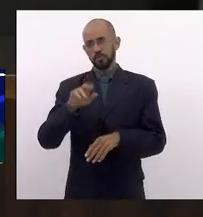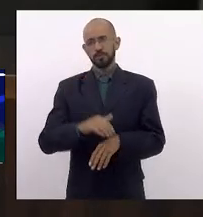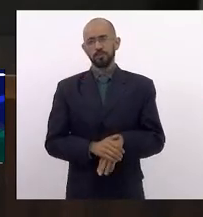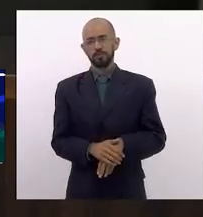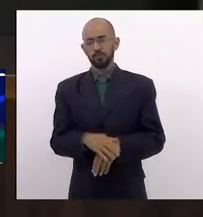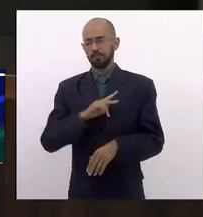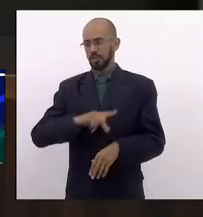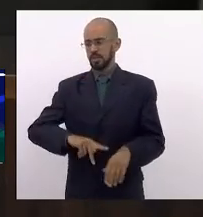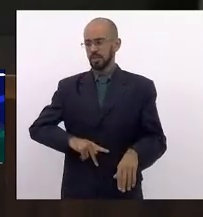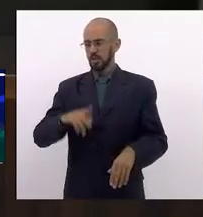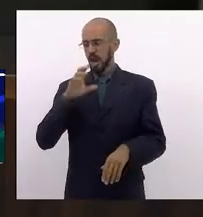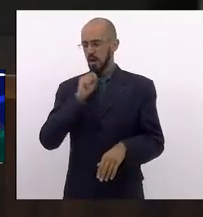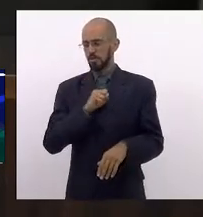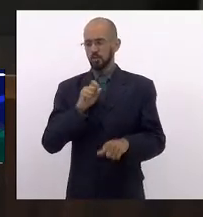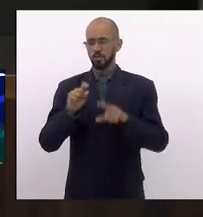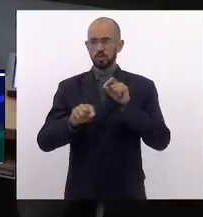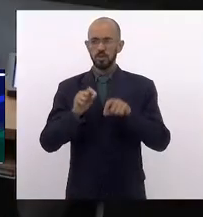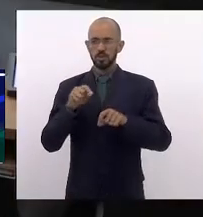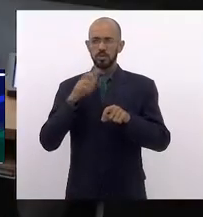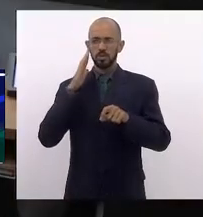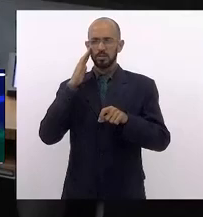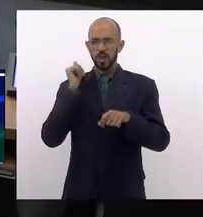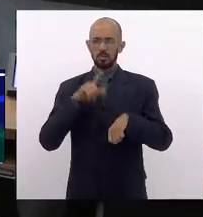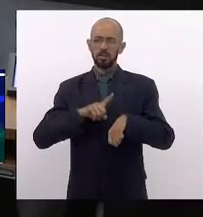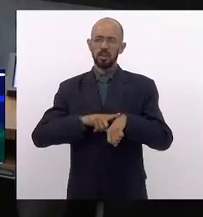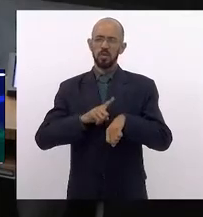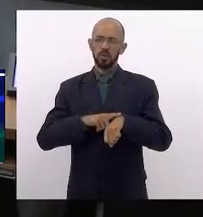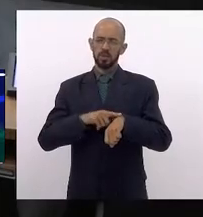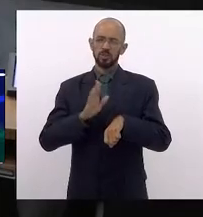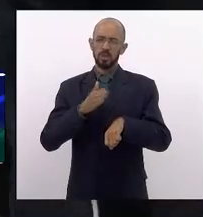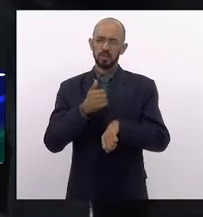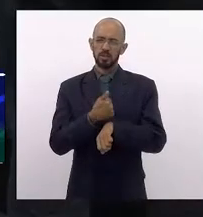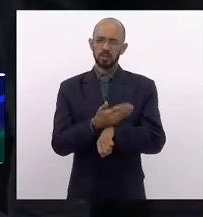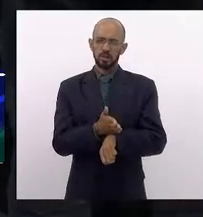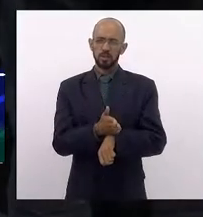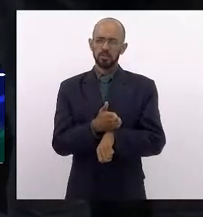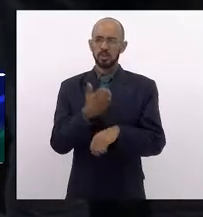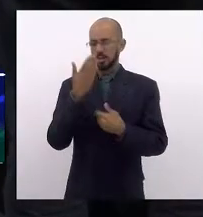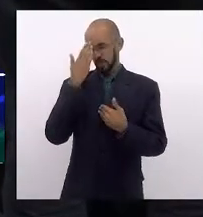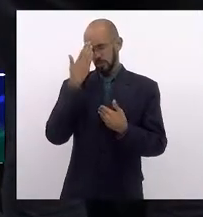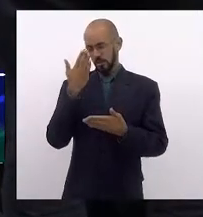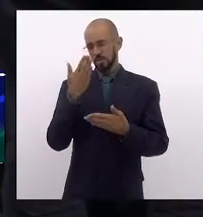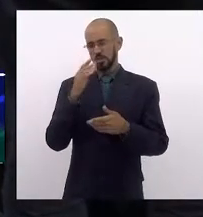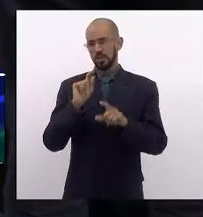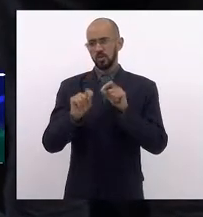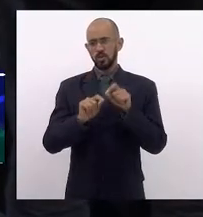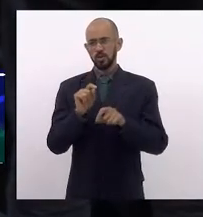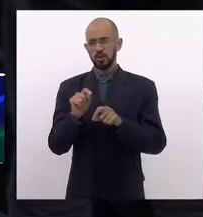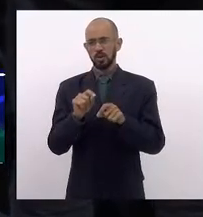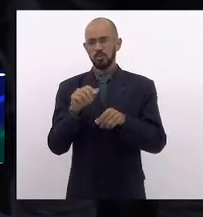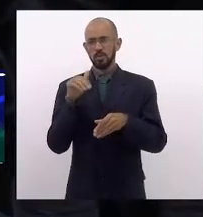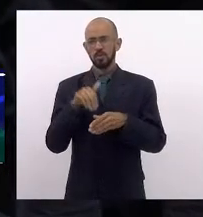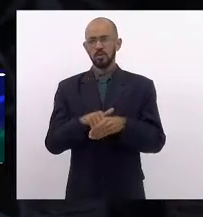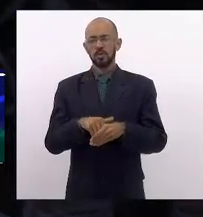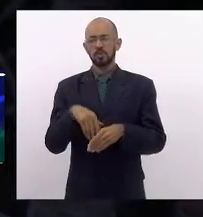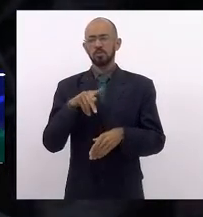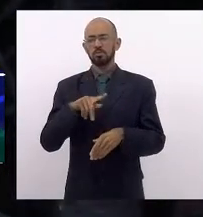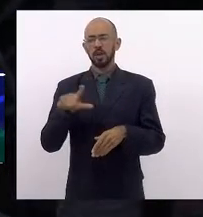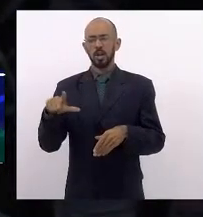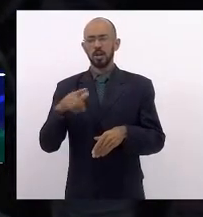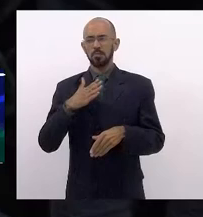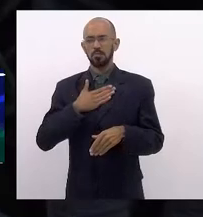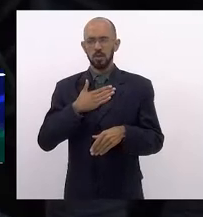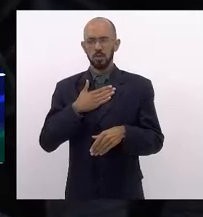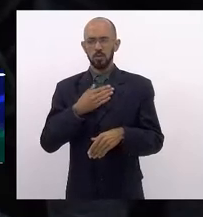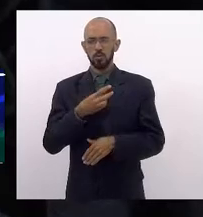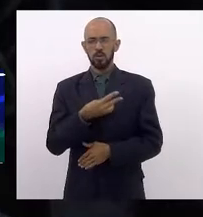presidente bem rapidamente a gente sabe que tá no avançada as horas é agradecer pela votação do projeto de lei de